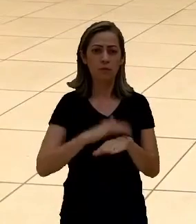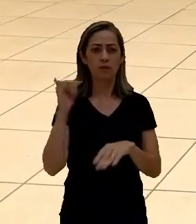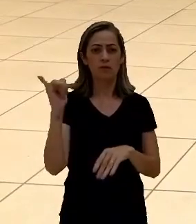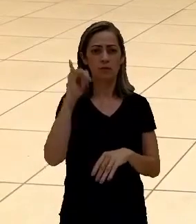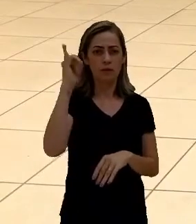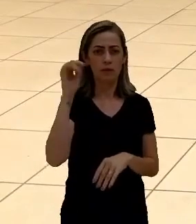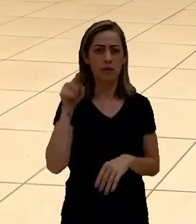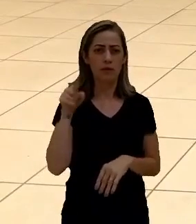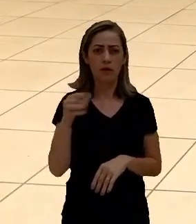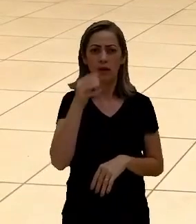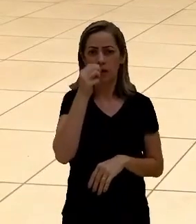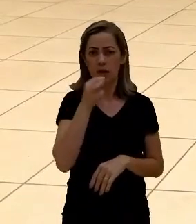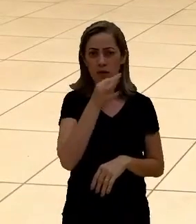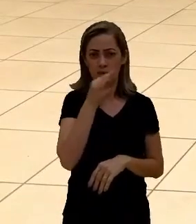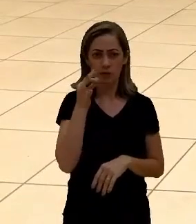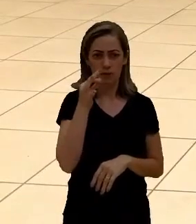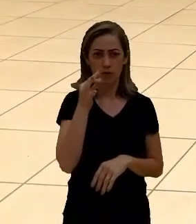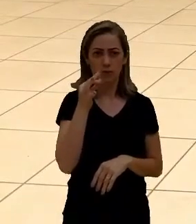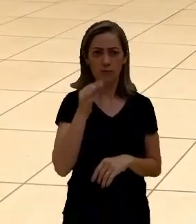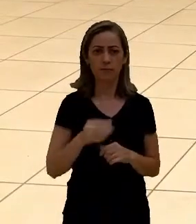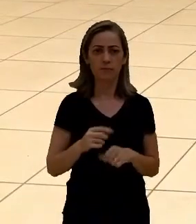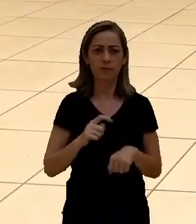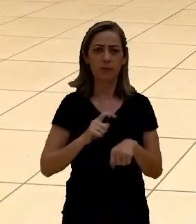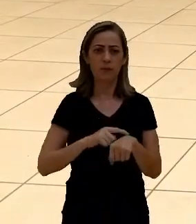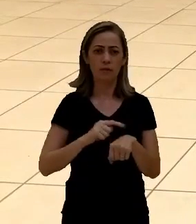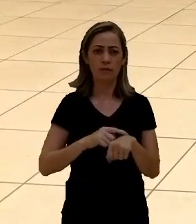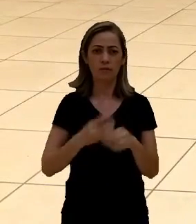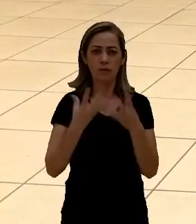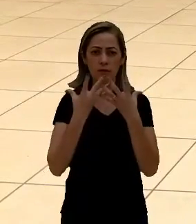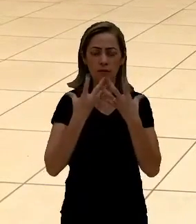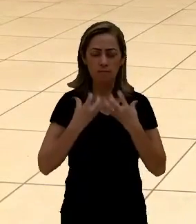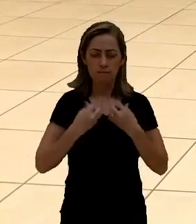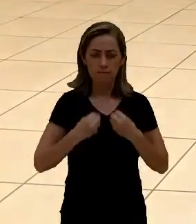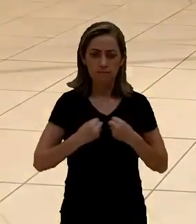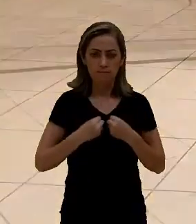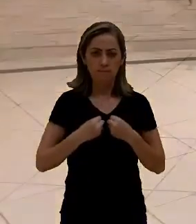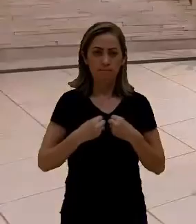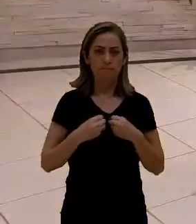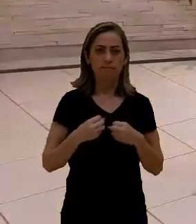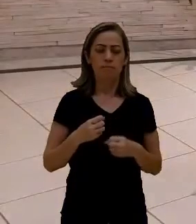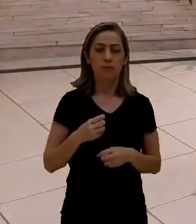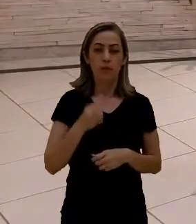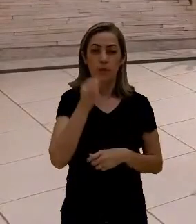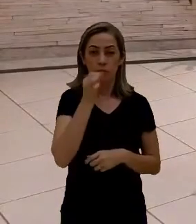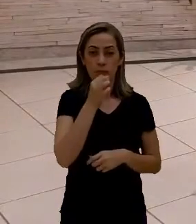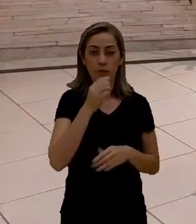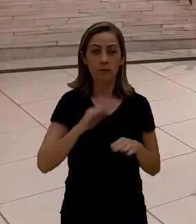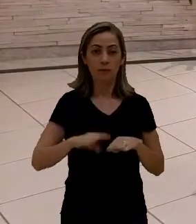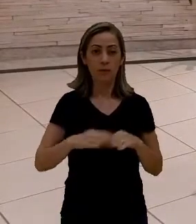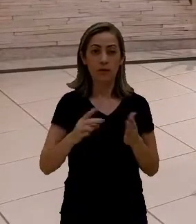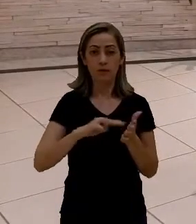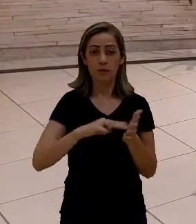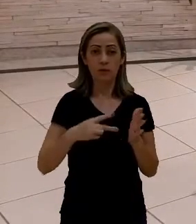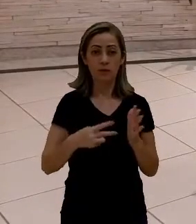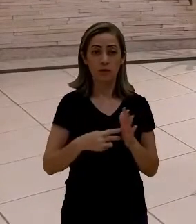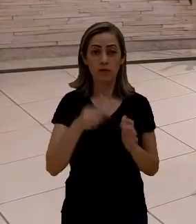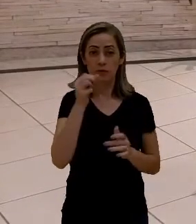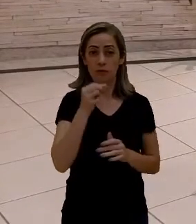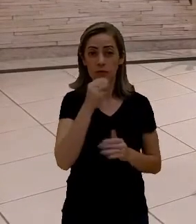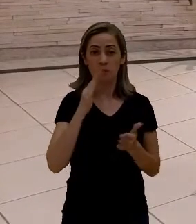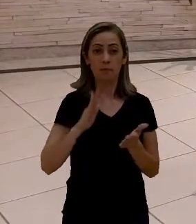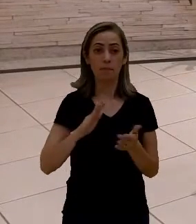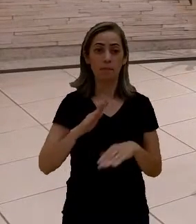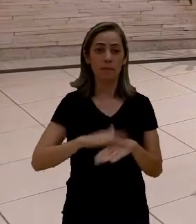a Eucaristia vai ser o momento da comunhão Mas isso não significa que a comunhão tem mais importância do que a